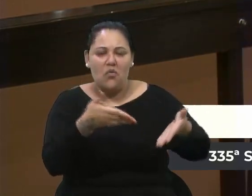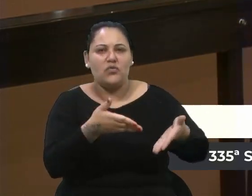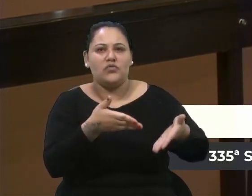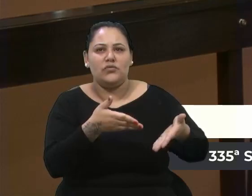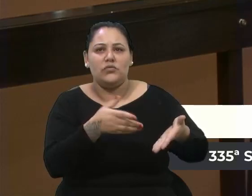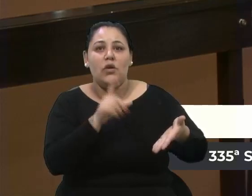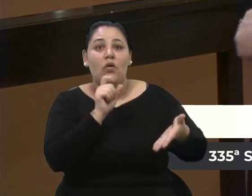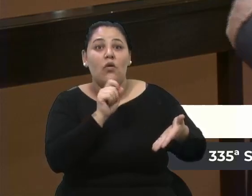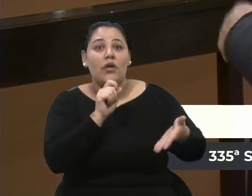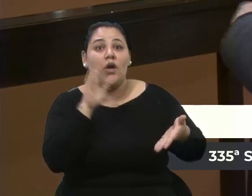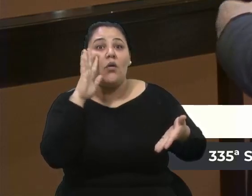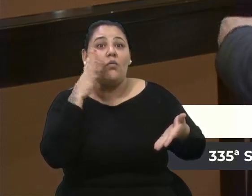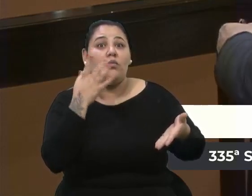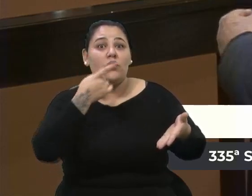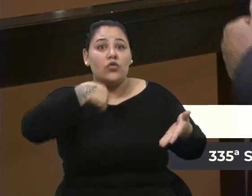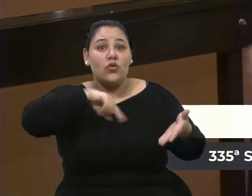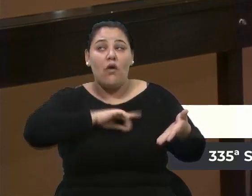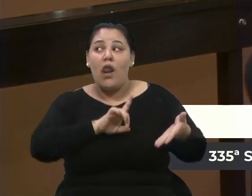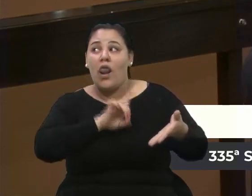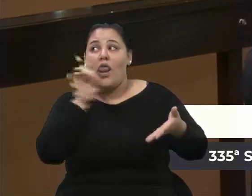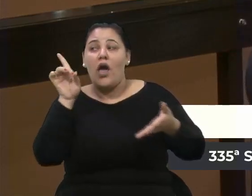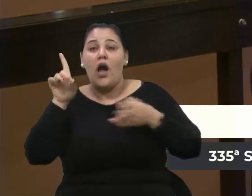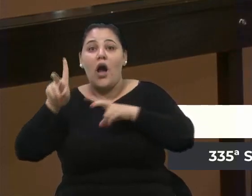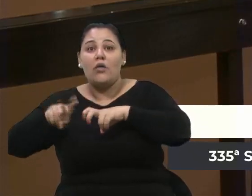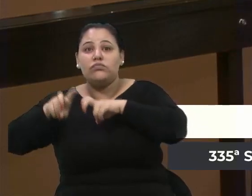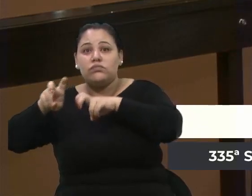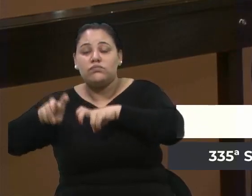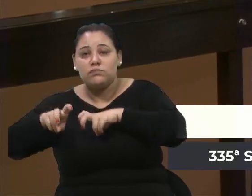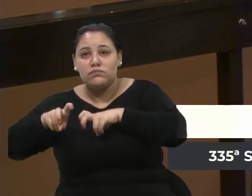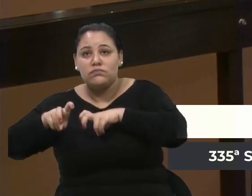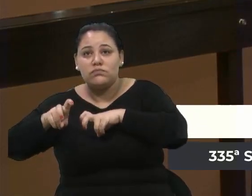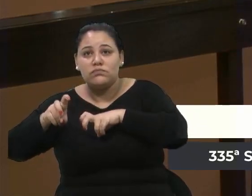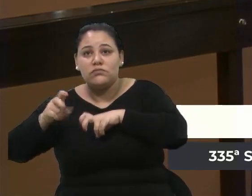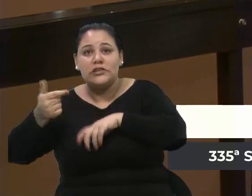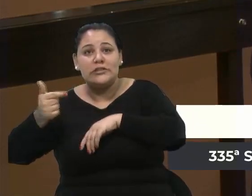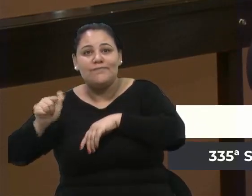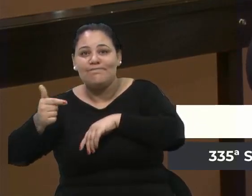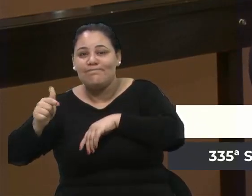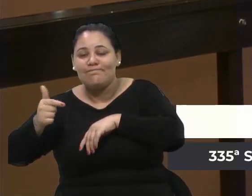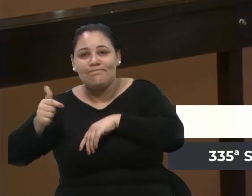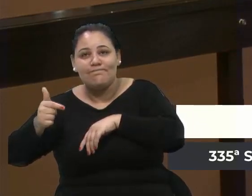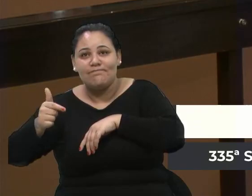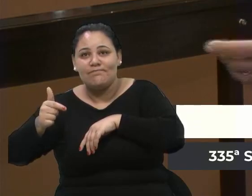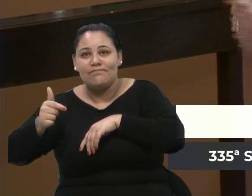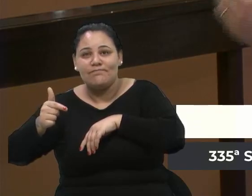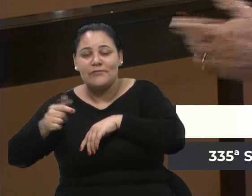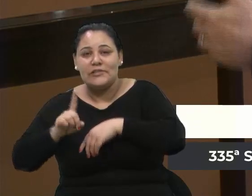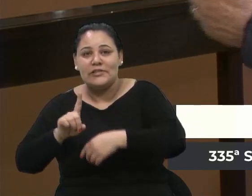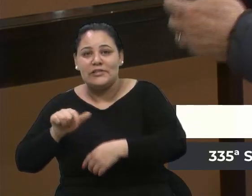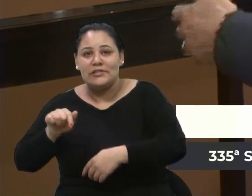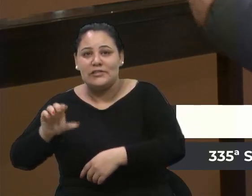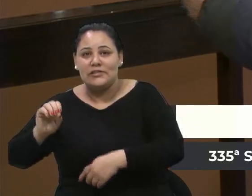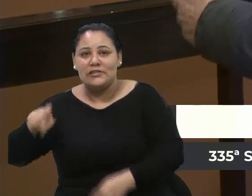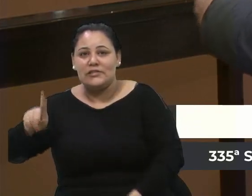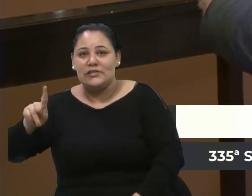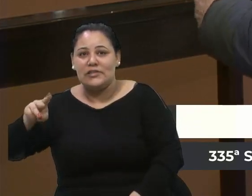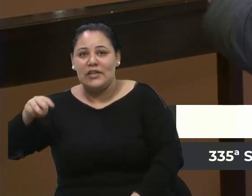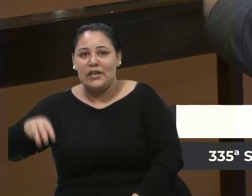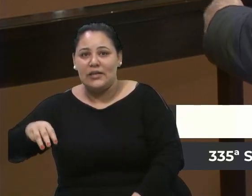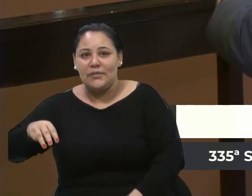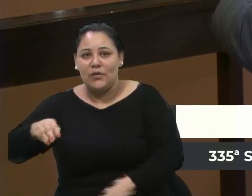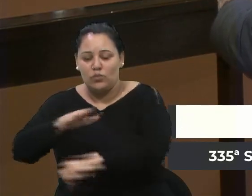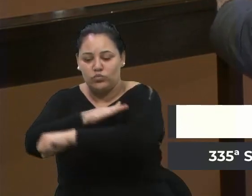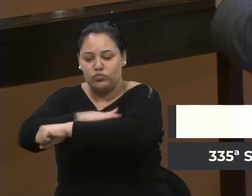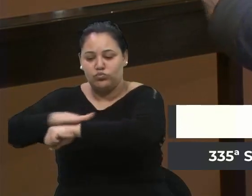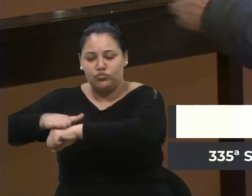seria de nós lá no interior, vereador Lucas, se não tivesse esses 170 quilômetros e agora esses